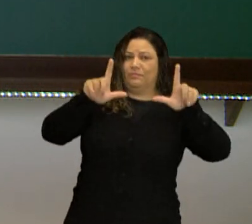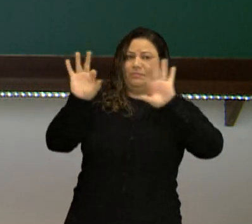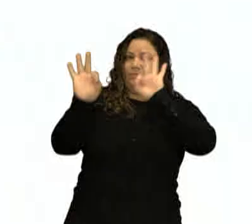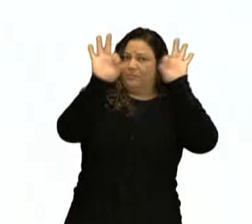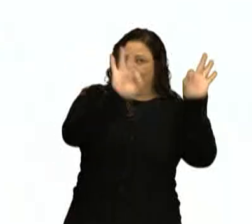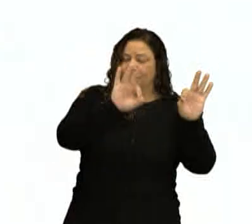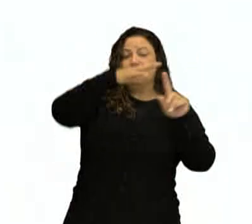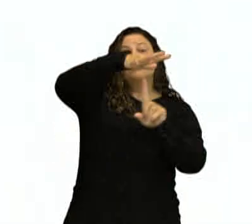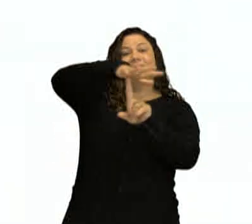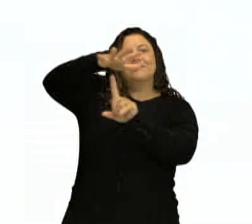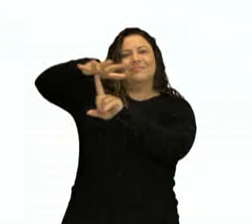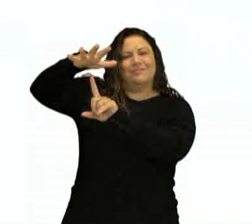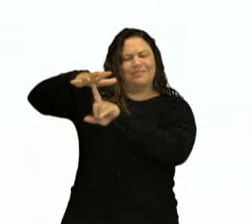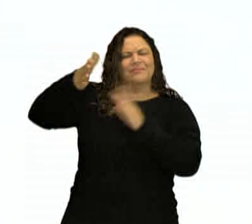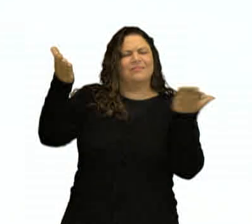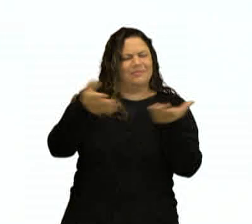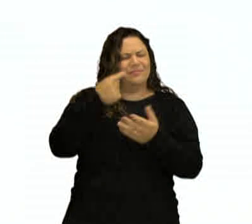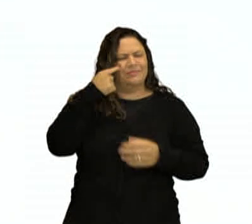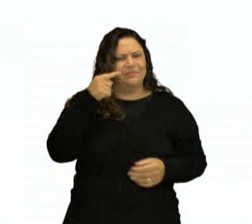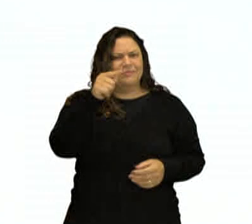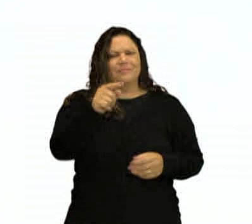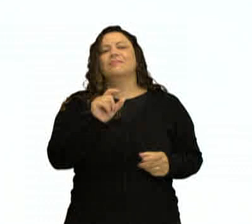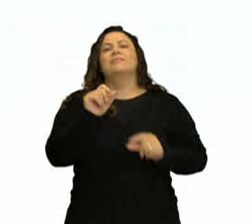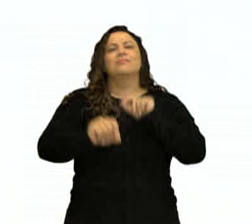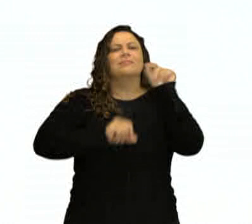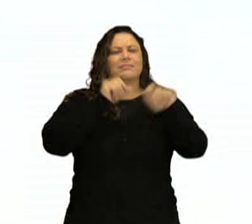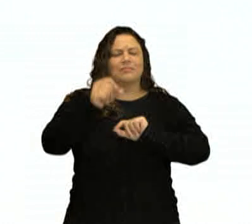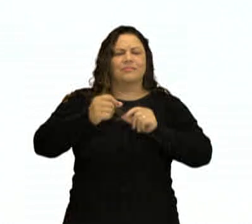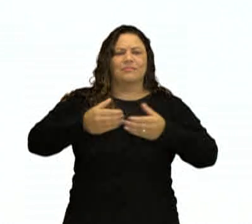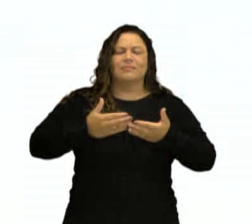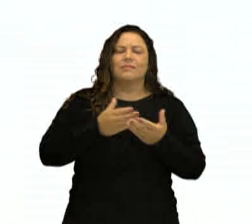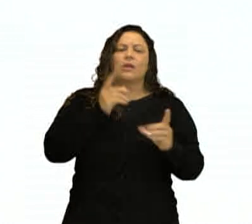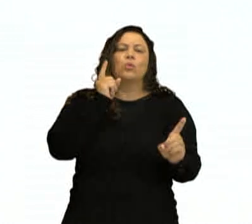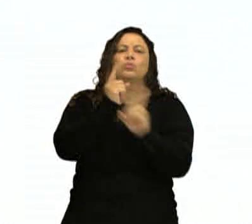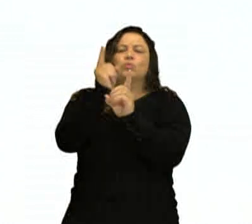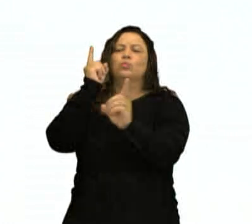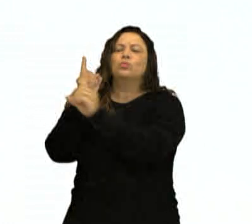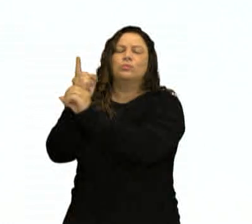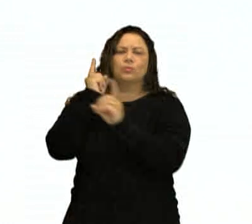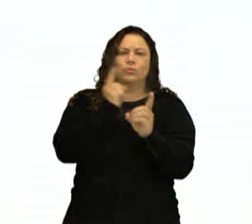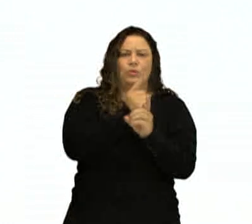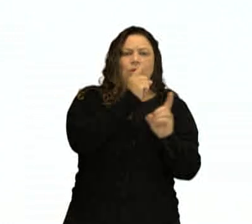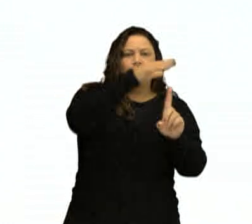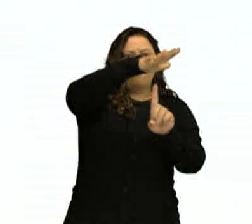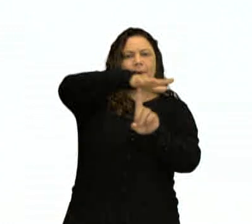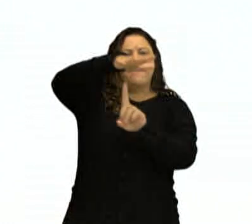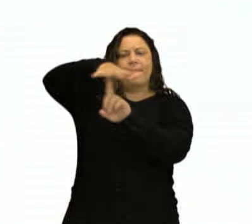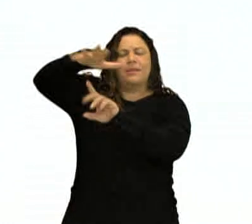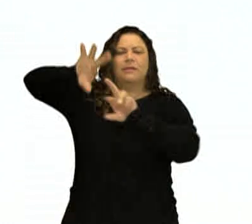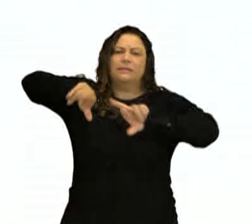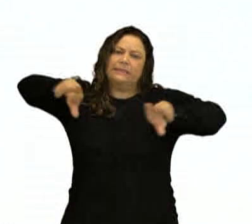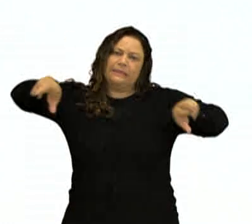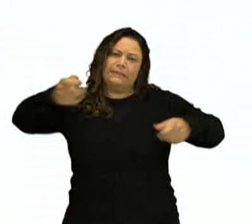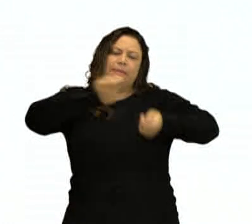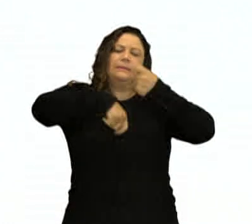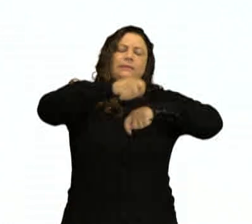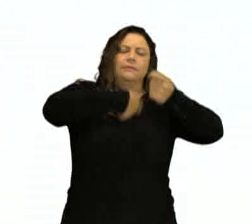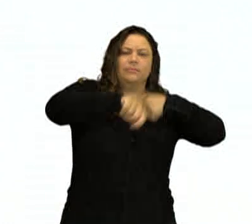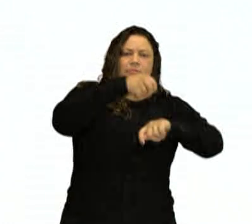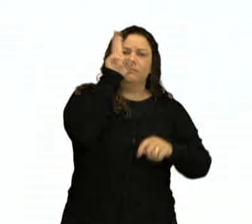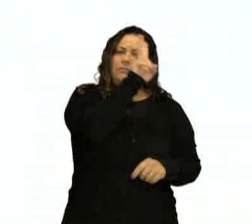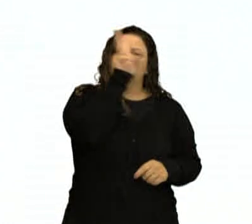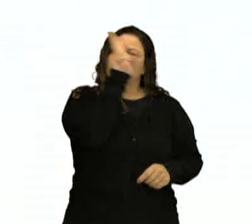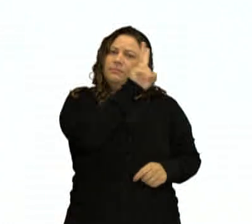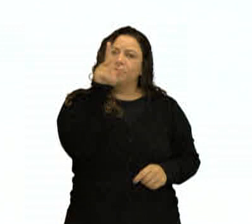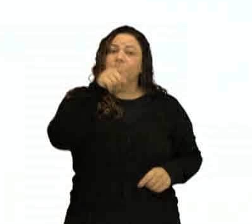feira medieval, né? A gente viu que essas feiras se formavam do encontro dessas rotas comerciais. E lembrar vocês que